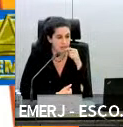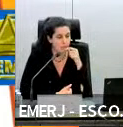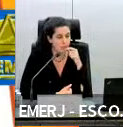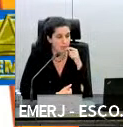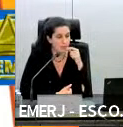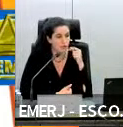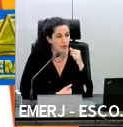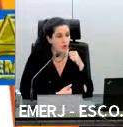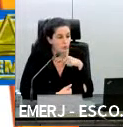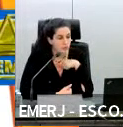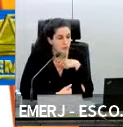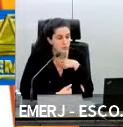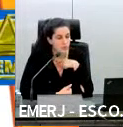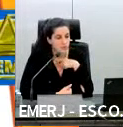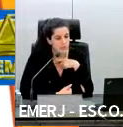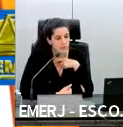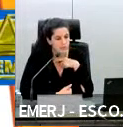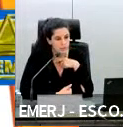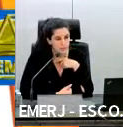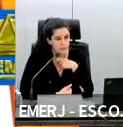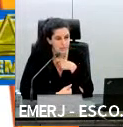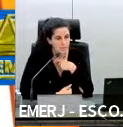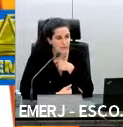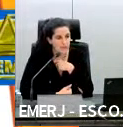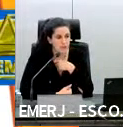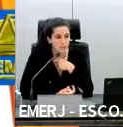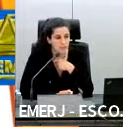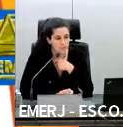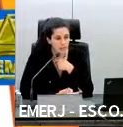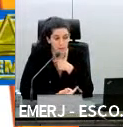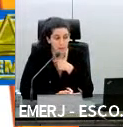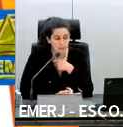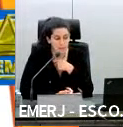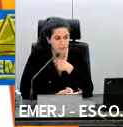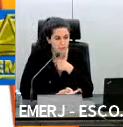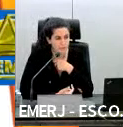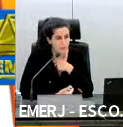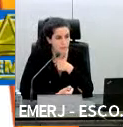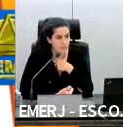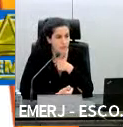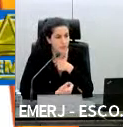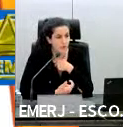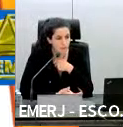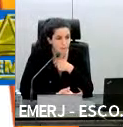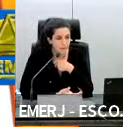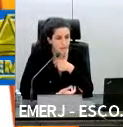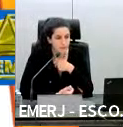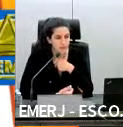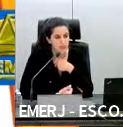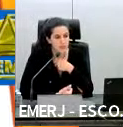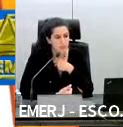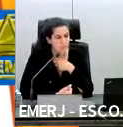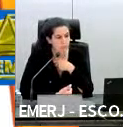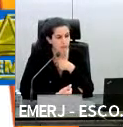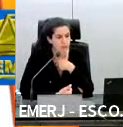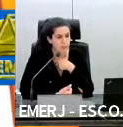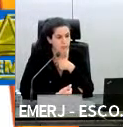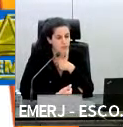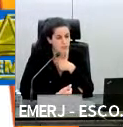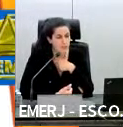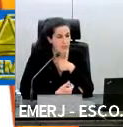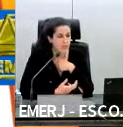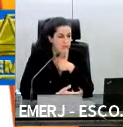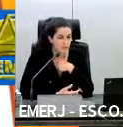rurais e remotas, o tempo e dinheiro necessários para acessá-los, a complexidade de procedimentos, barreiras físicas para as mulheres